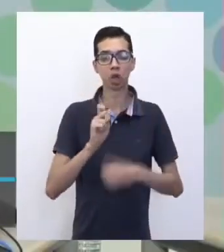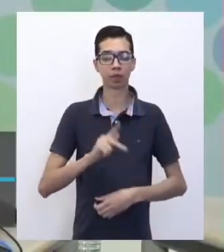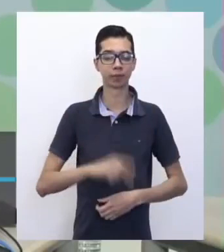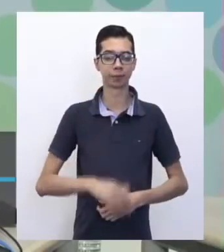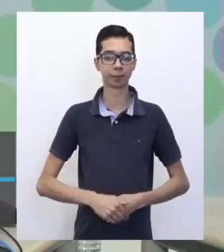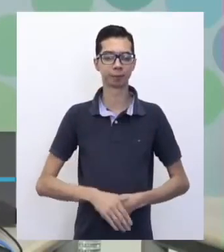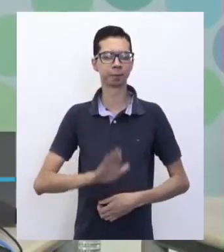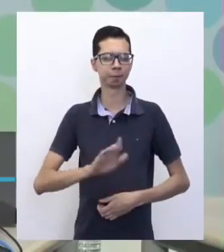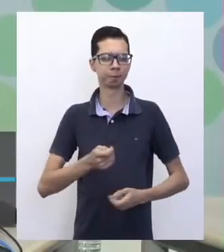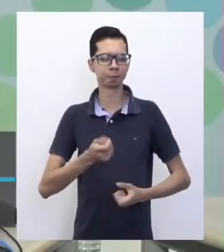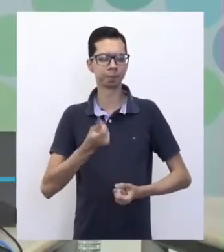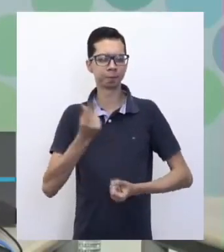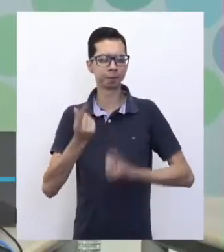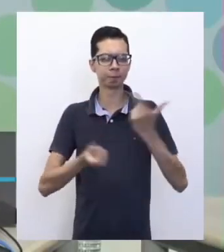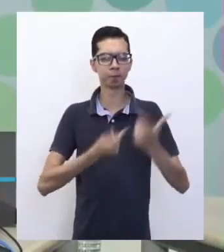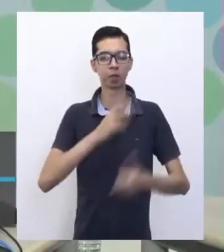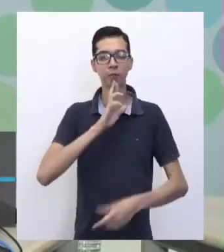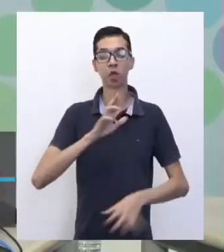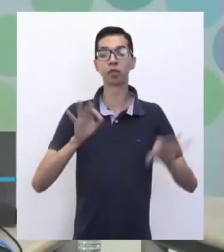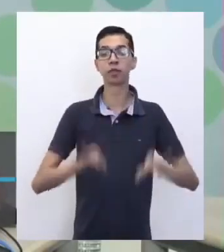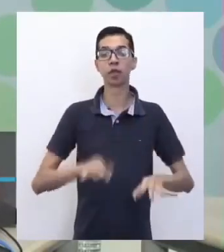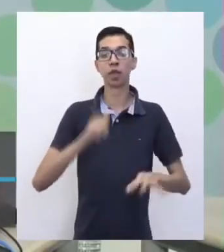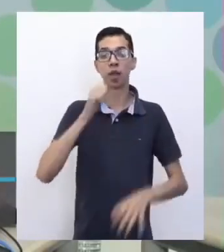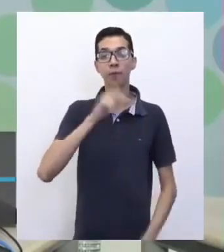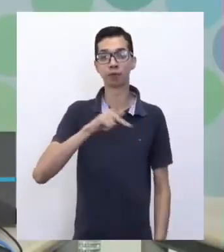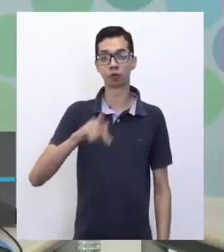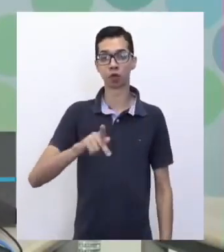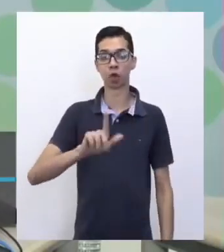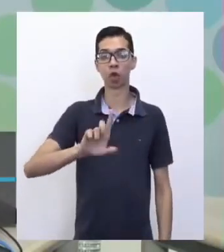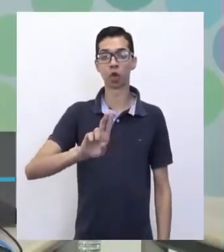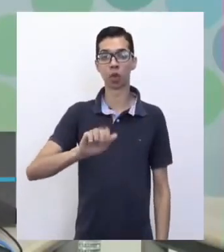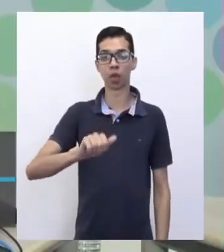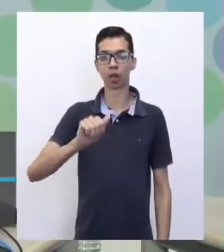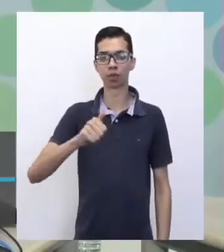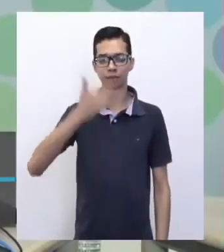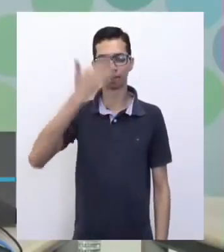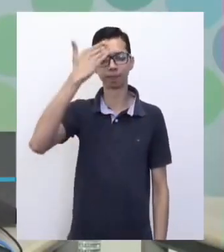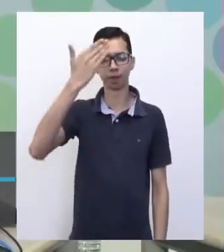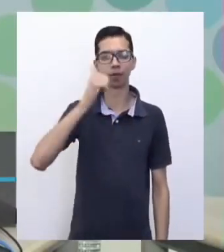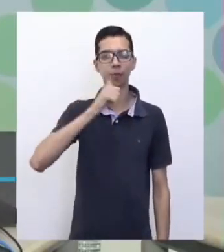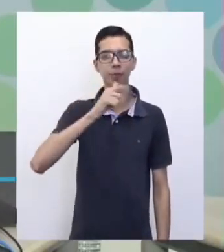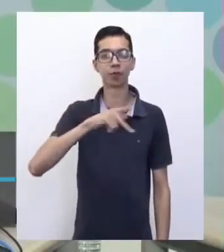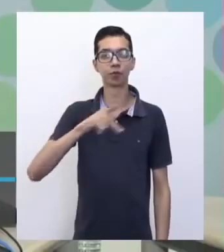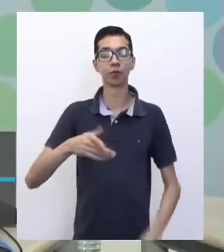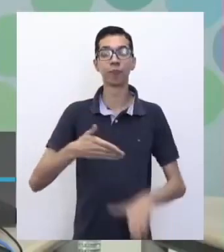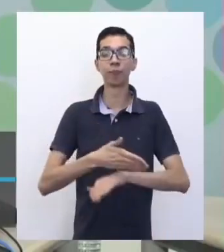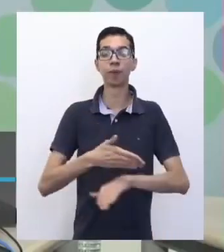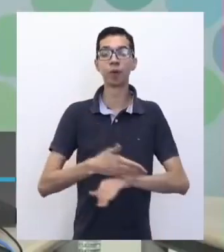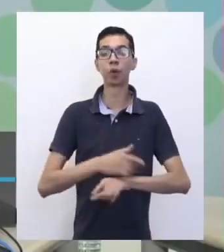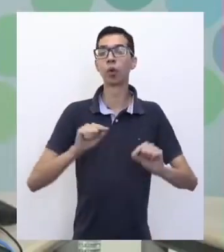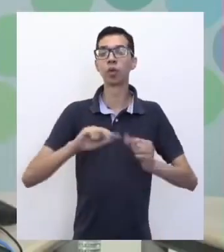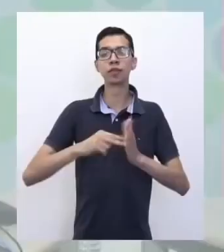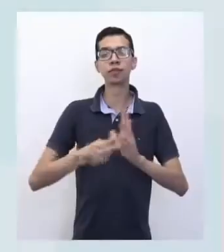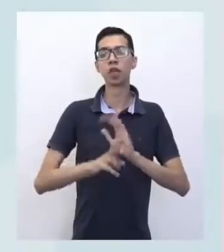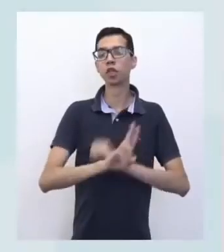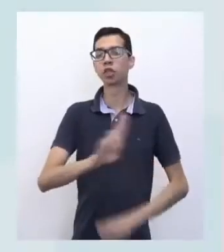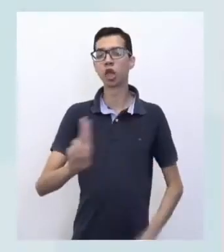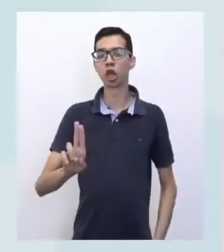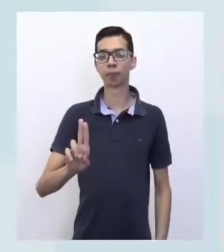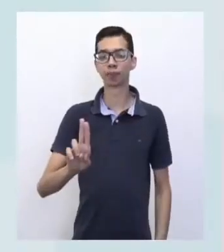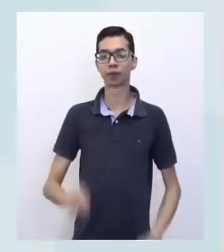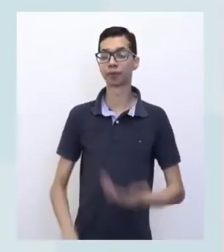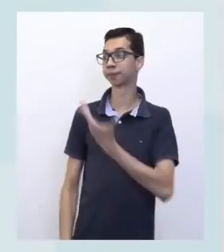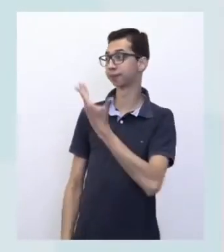a resposta mais... correta, foi a professora Luana, né? Obrigada, professora, pela participação. Então, o que é dramaturgia?